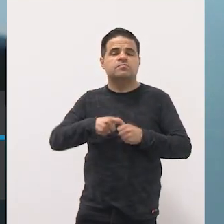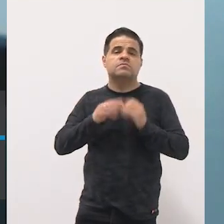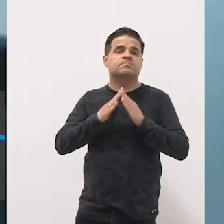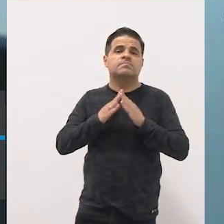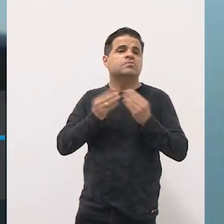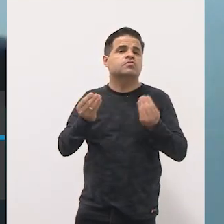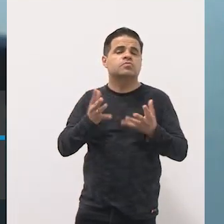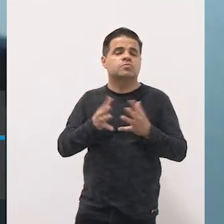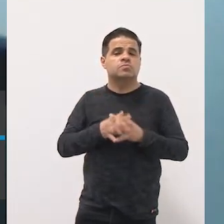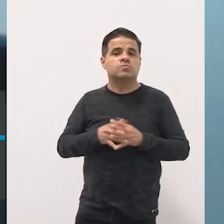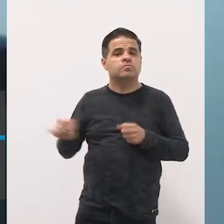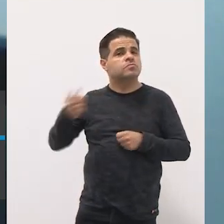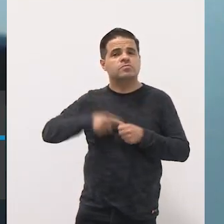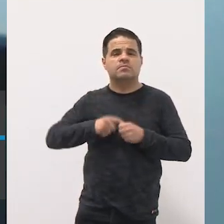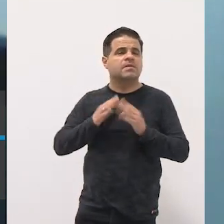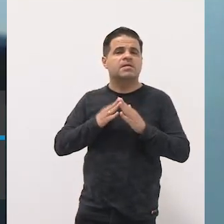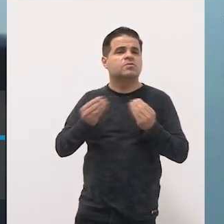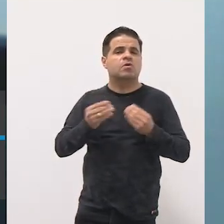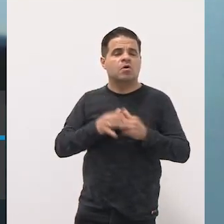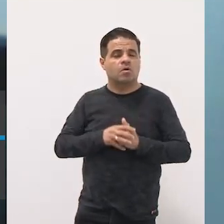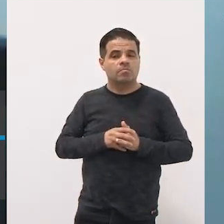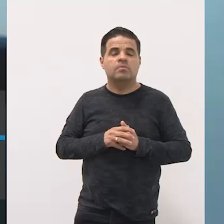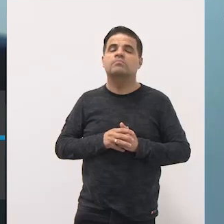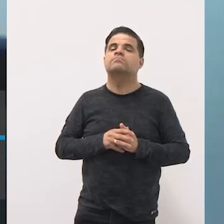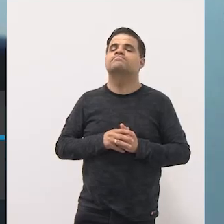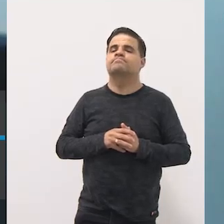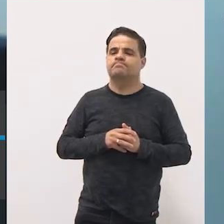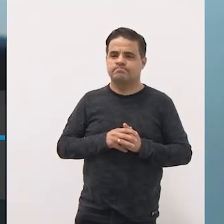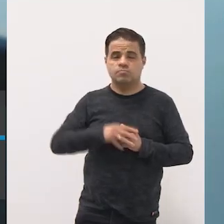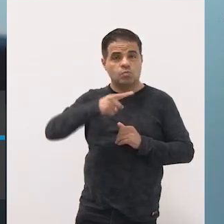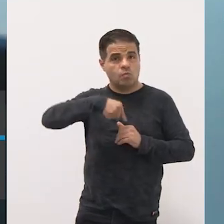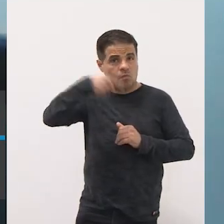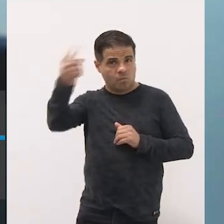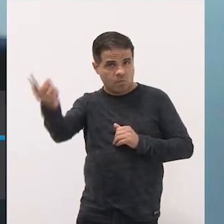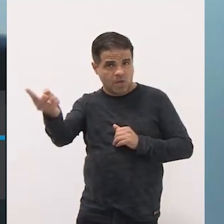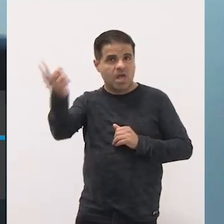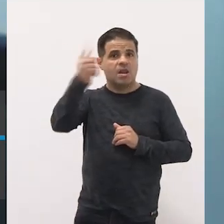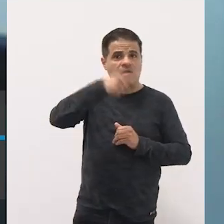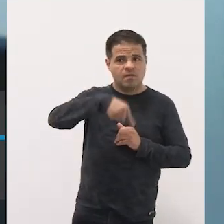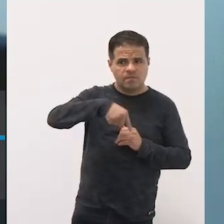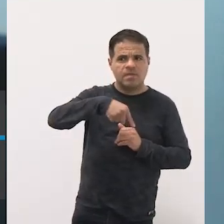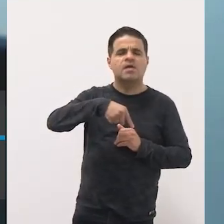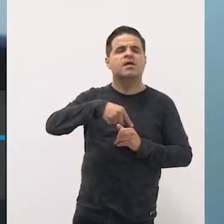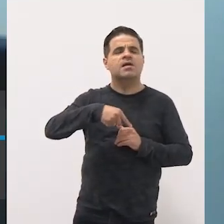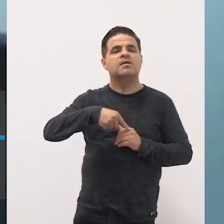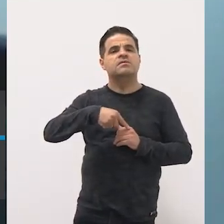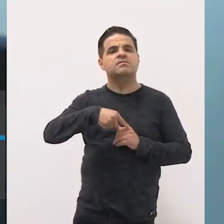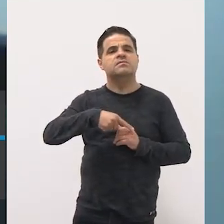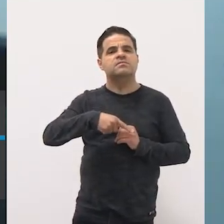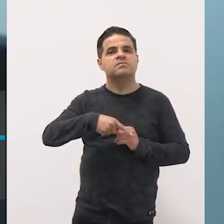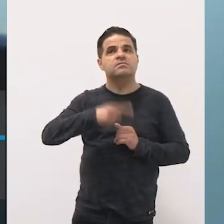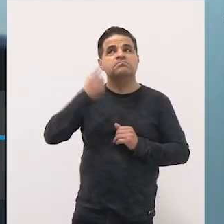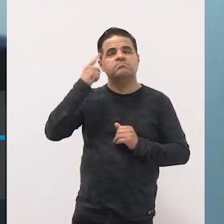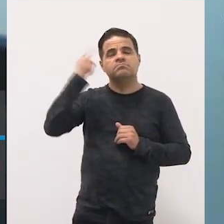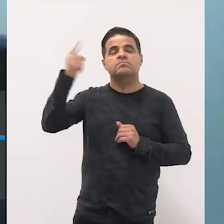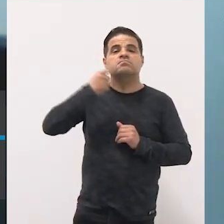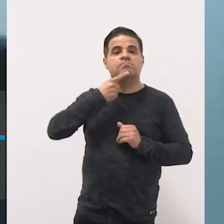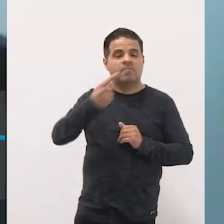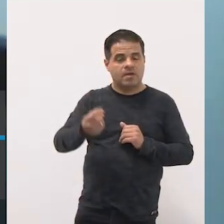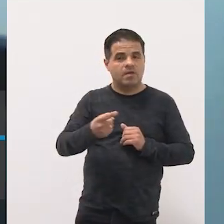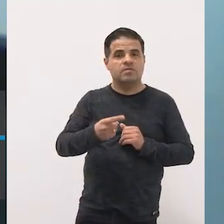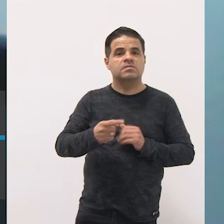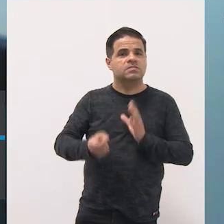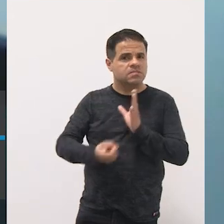casa? Como é que ela volta? Então, o ir e vir, e quando a gente fala